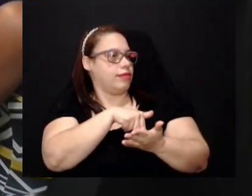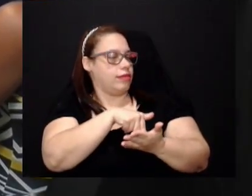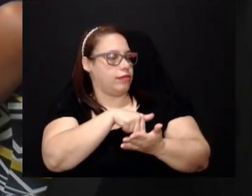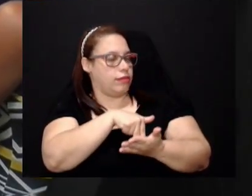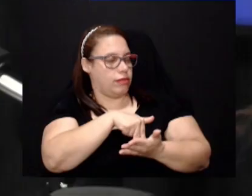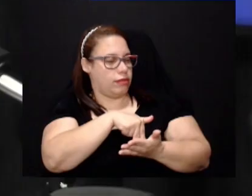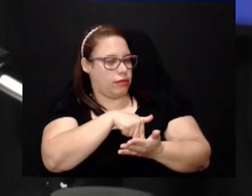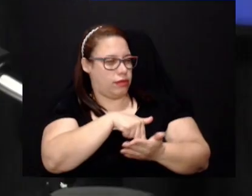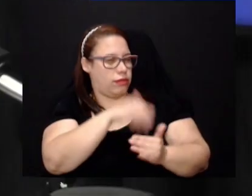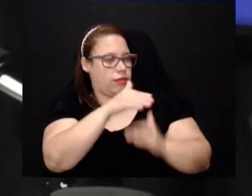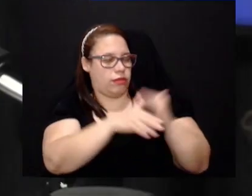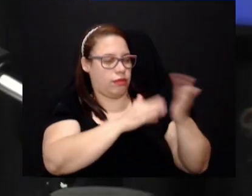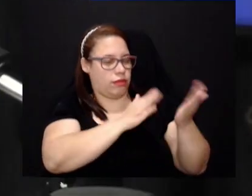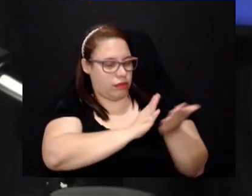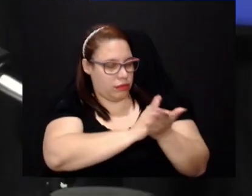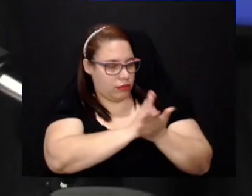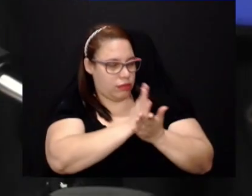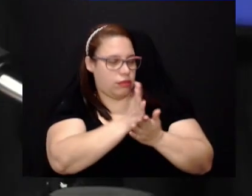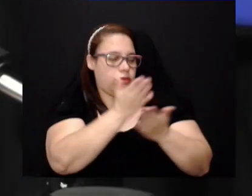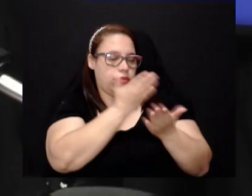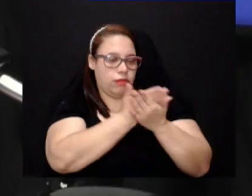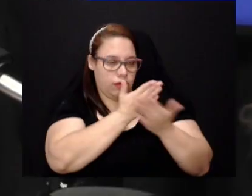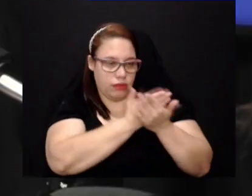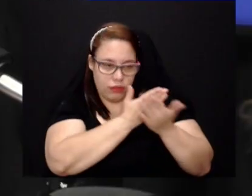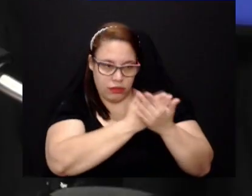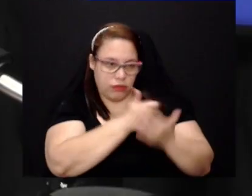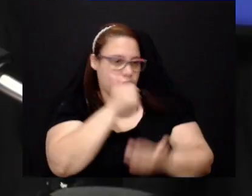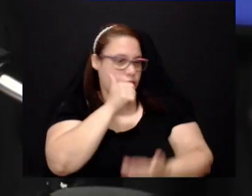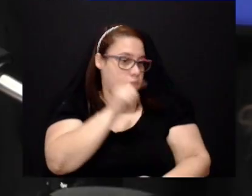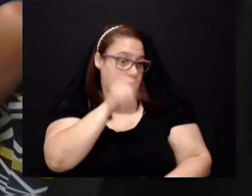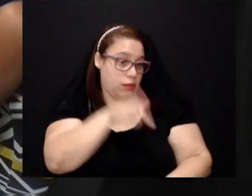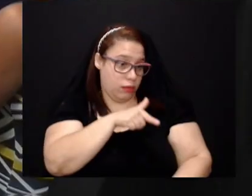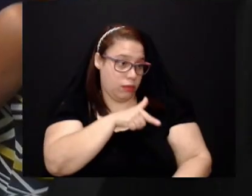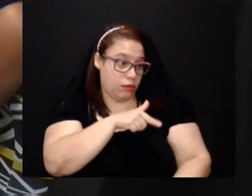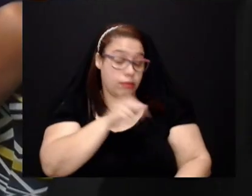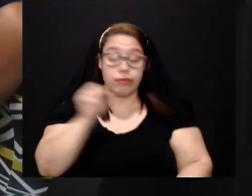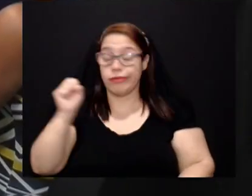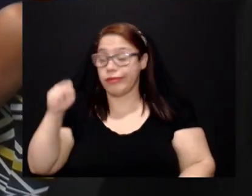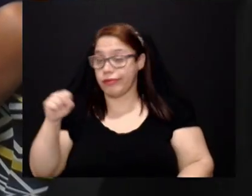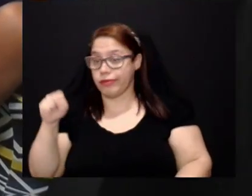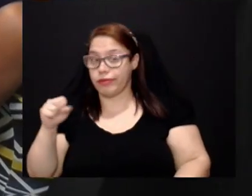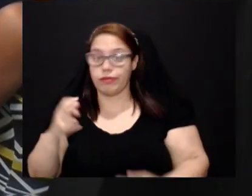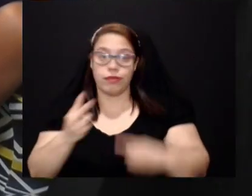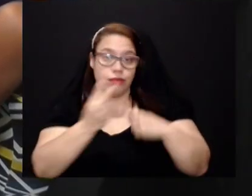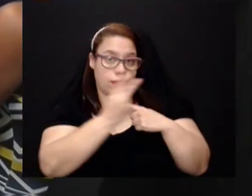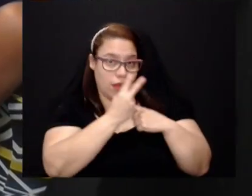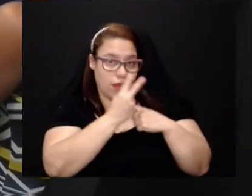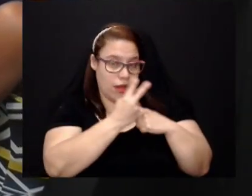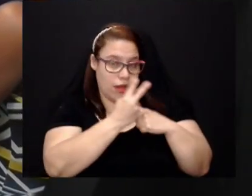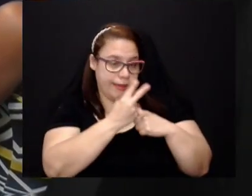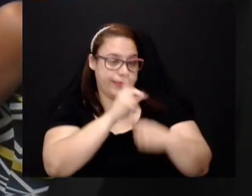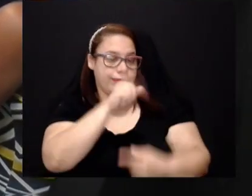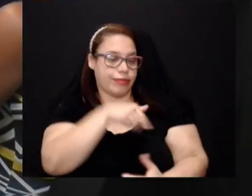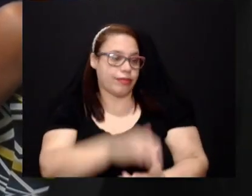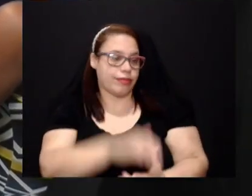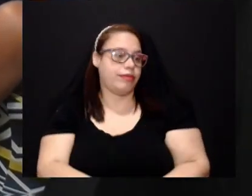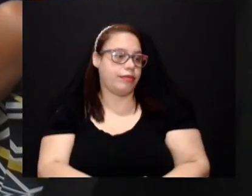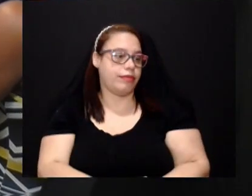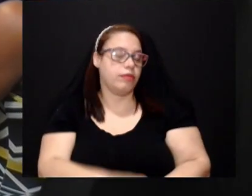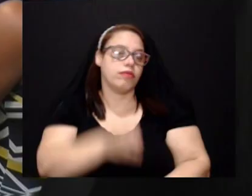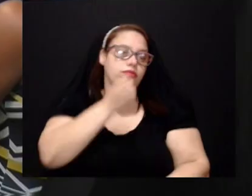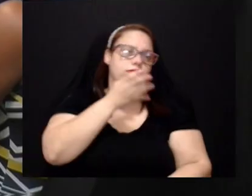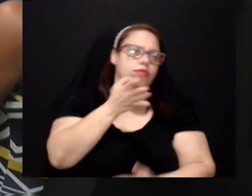prosseguir, de estudar, né? De se tornar a mulher que você se tornou. Isso, né? isso. É o cuidado, né? É o cuidado. É. Bom, vamos falar de